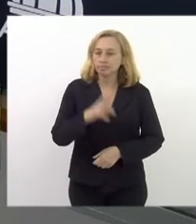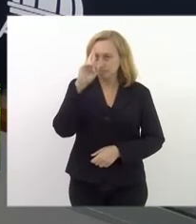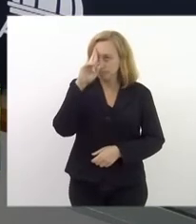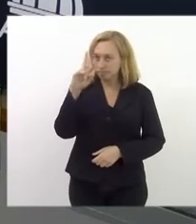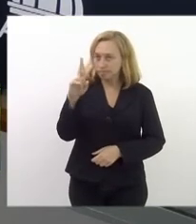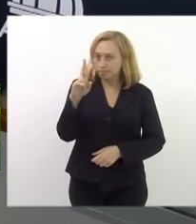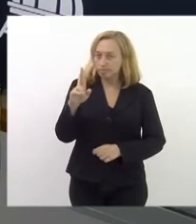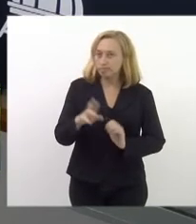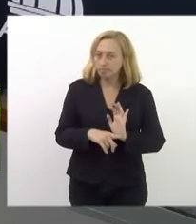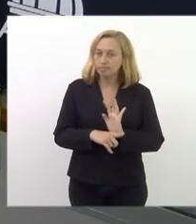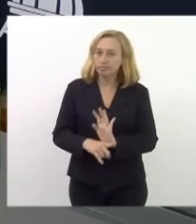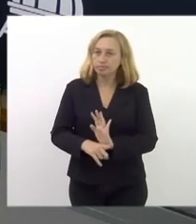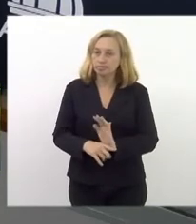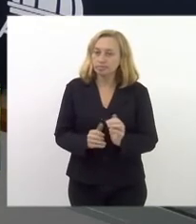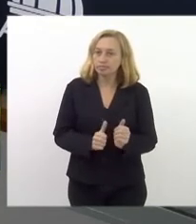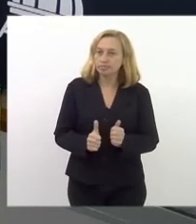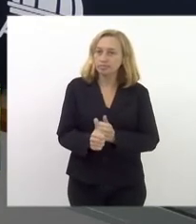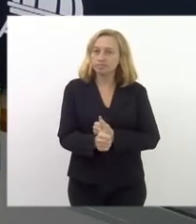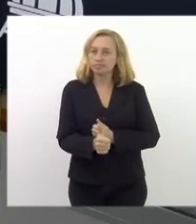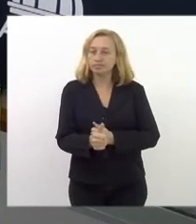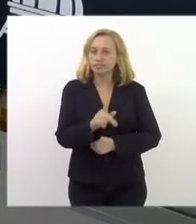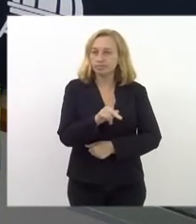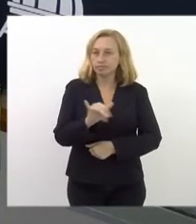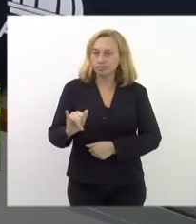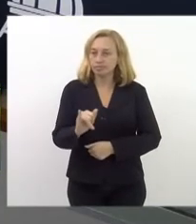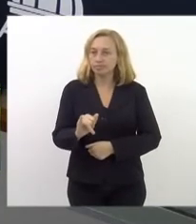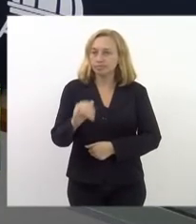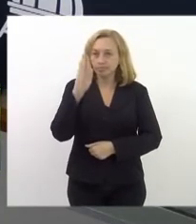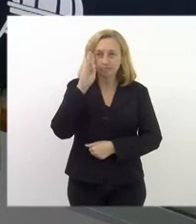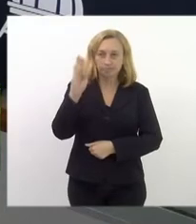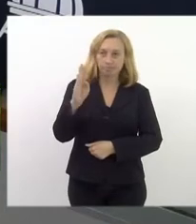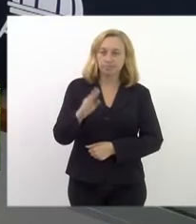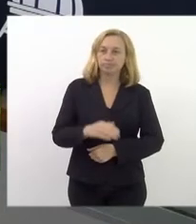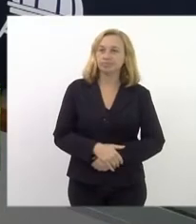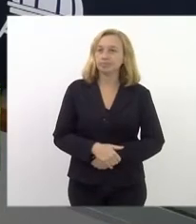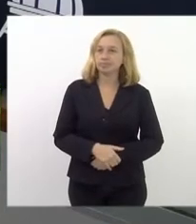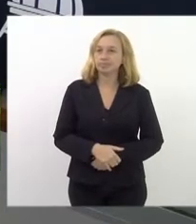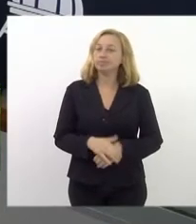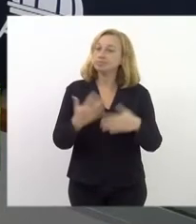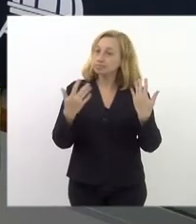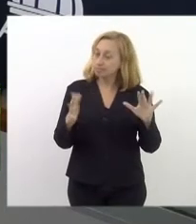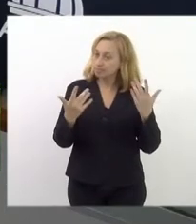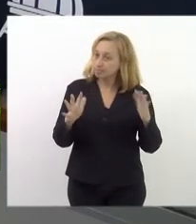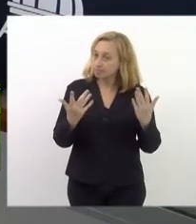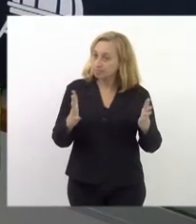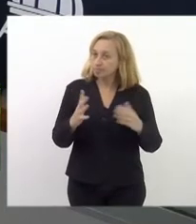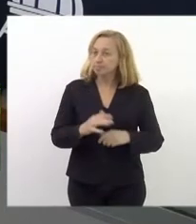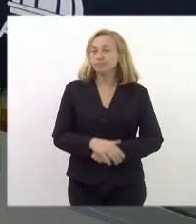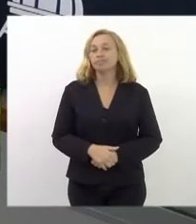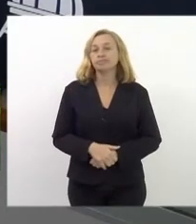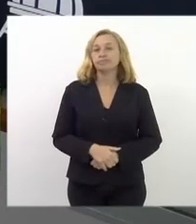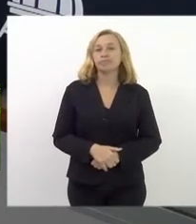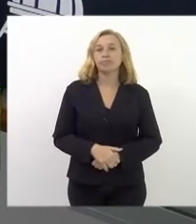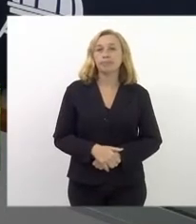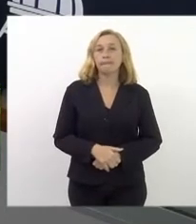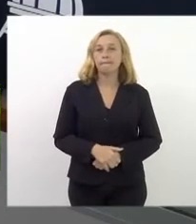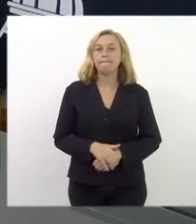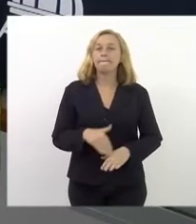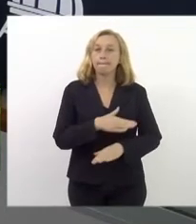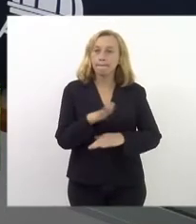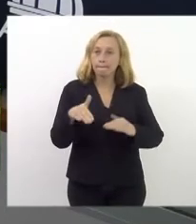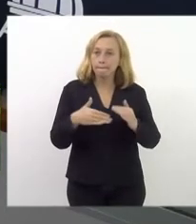Excelência à frente da CPI, que foi fundamental. Ao mesmo tempo que eu faço elogio aqui ao pessoal